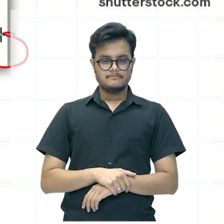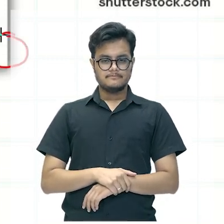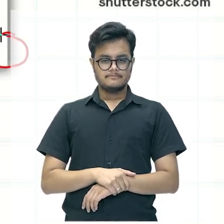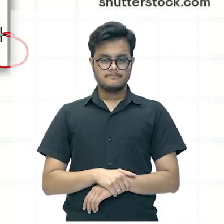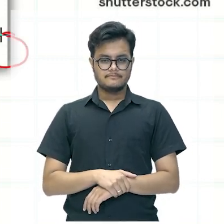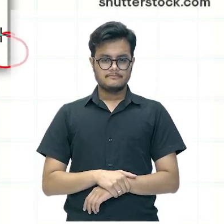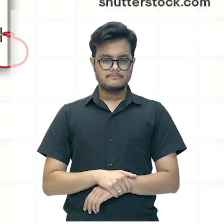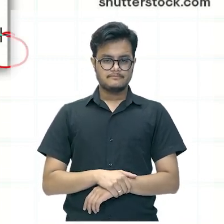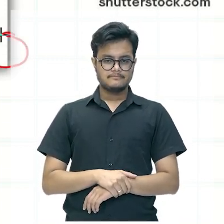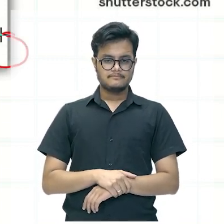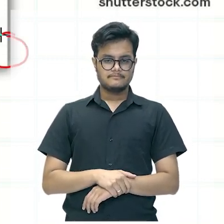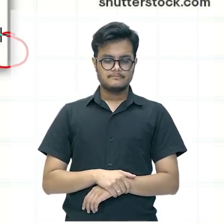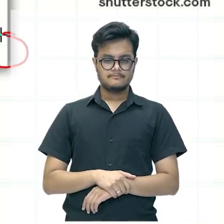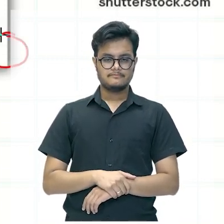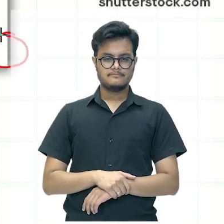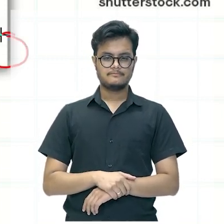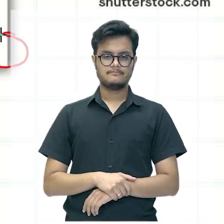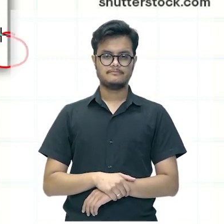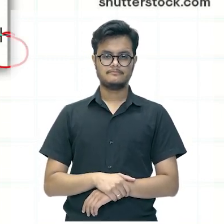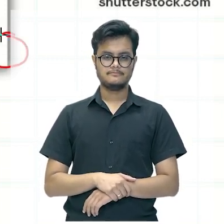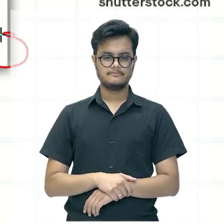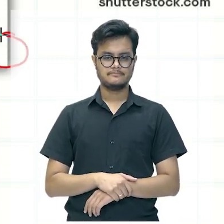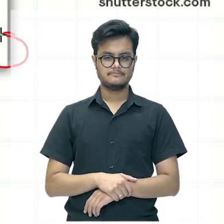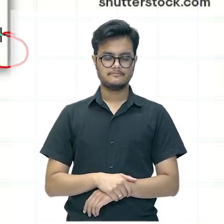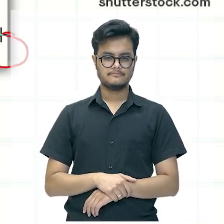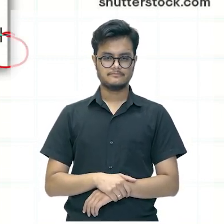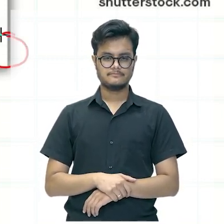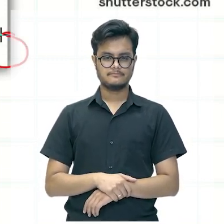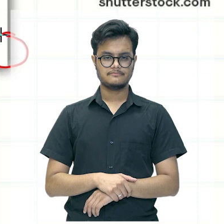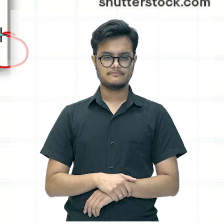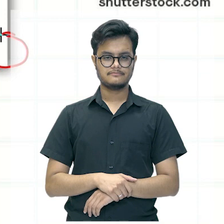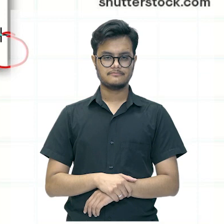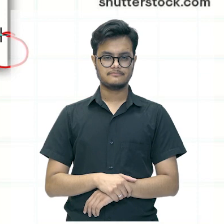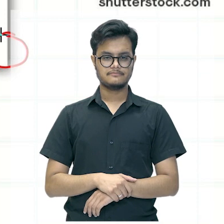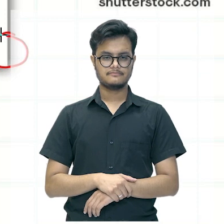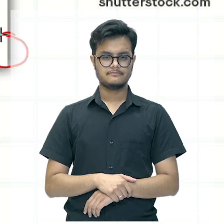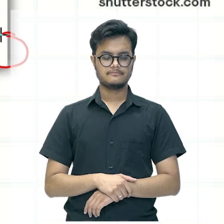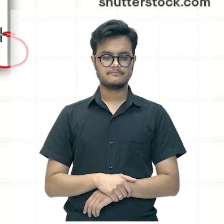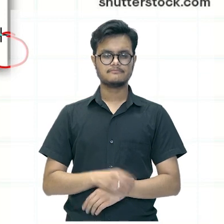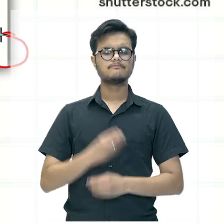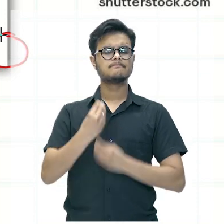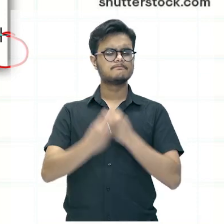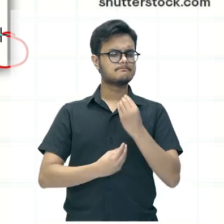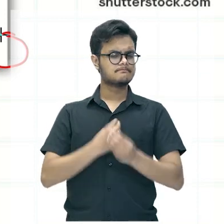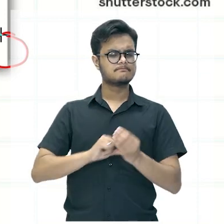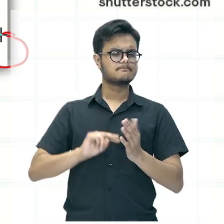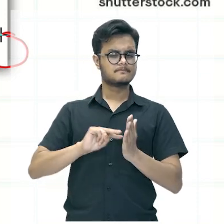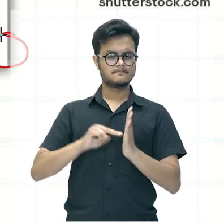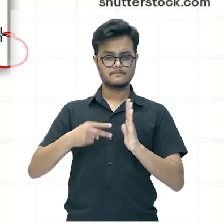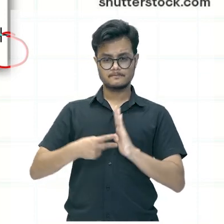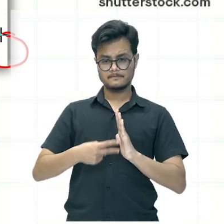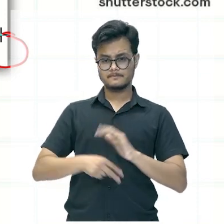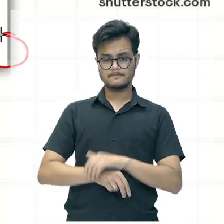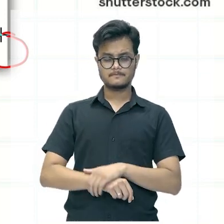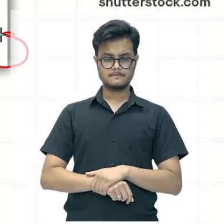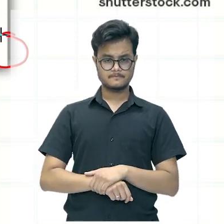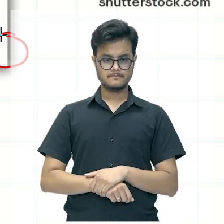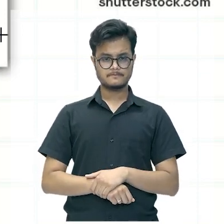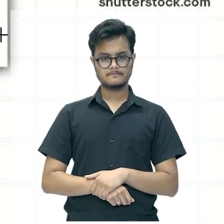é? Antes de iniciar a refeição. Então, qual é o significado, então, dessas palavras? Vamos observar aqui comigo.